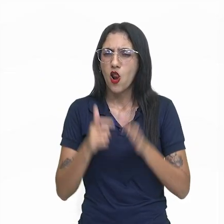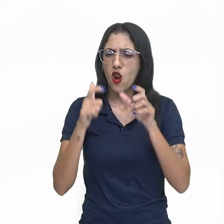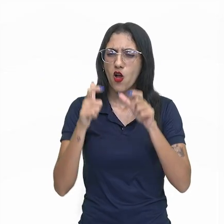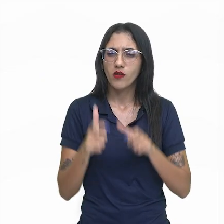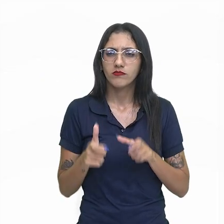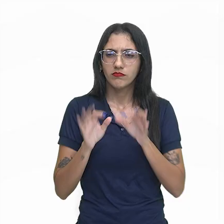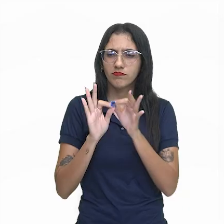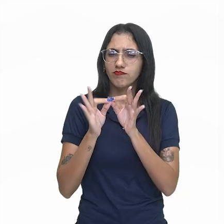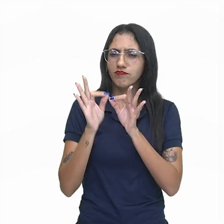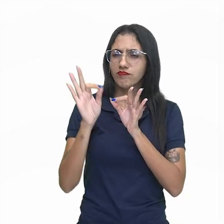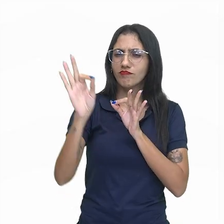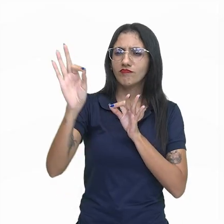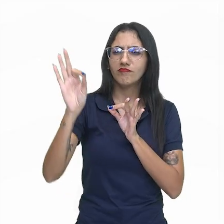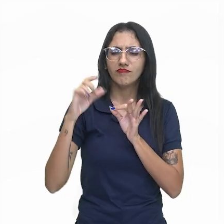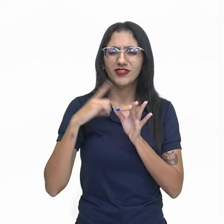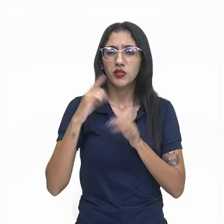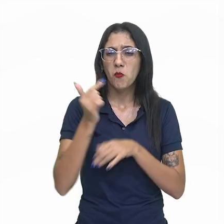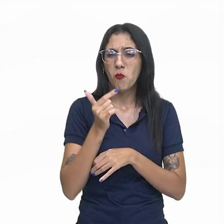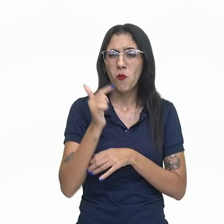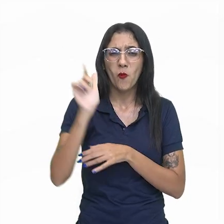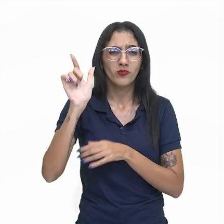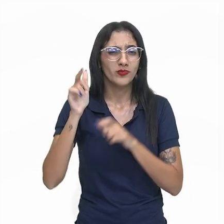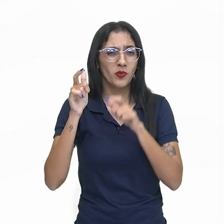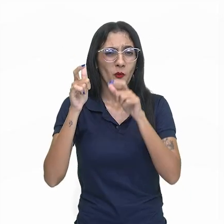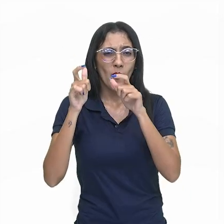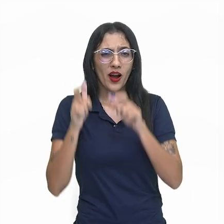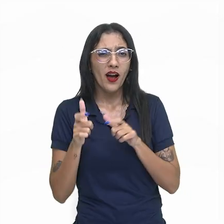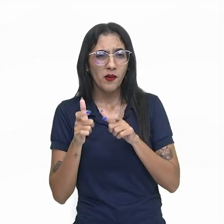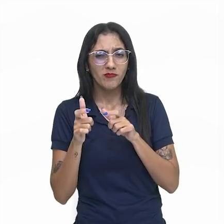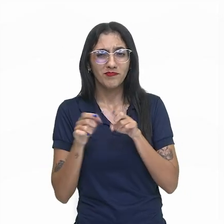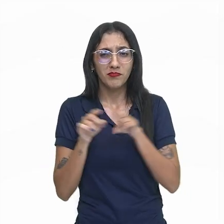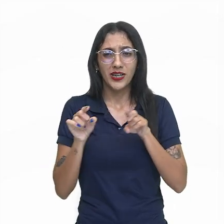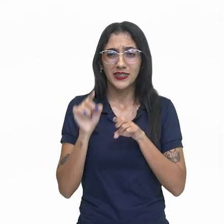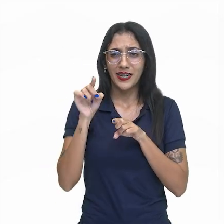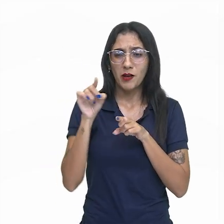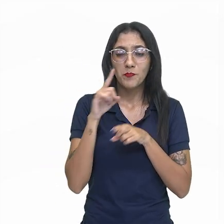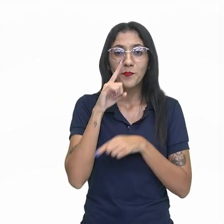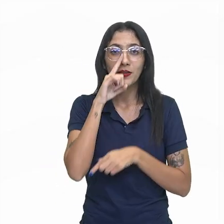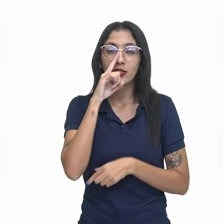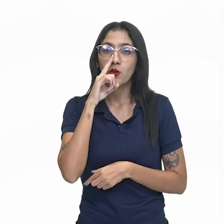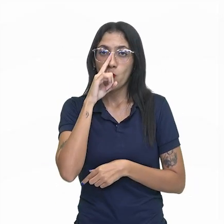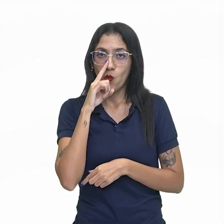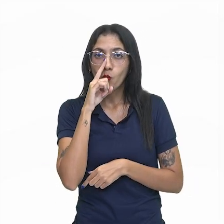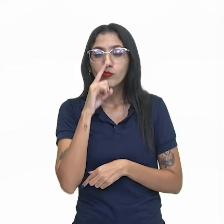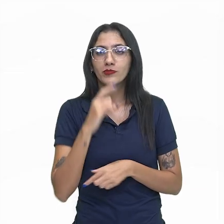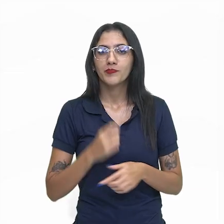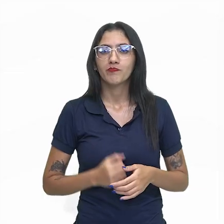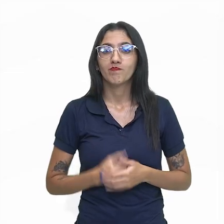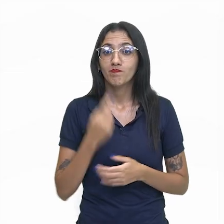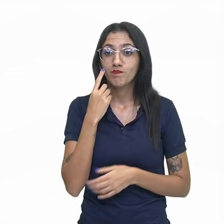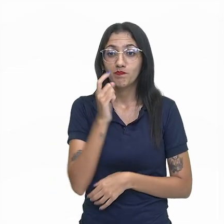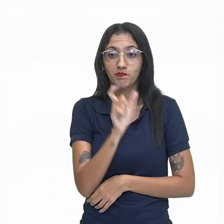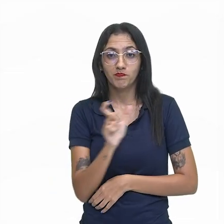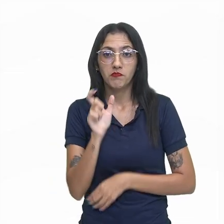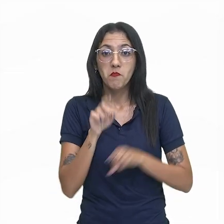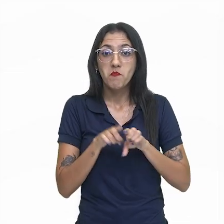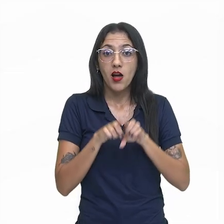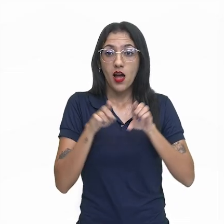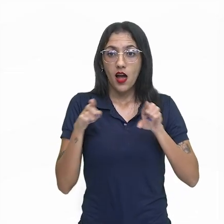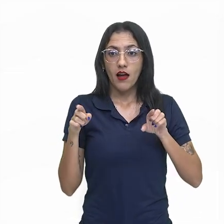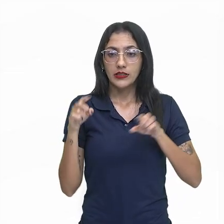havia outro mundo, um mundo temeroso. Mas, para cá,